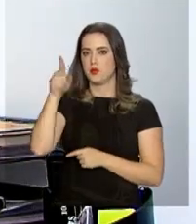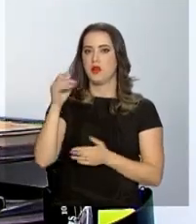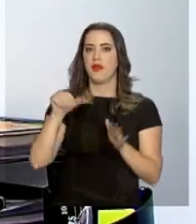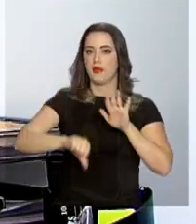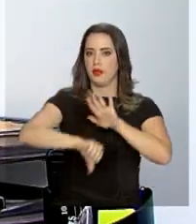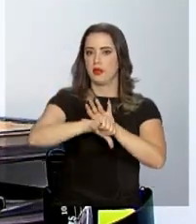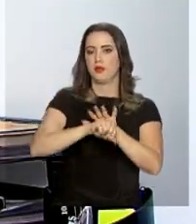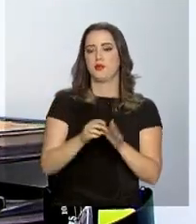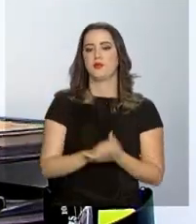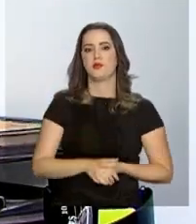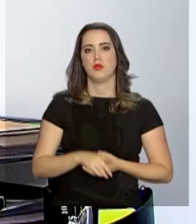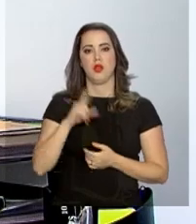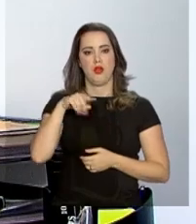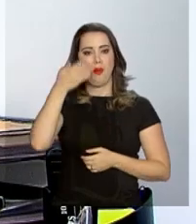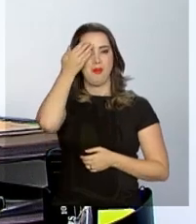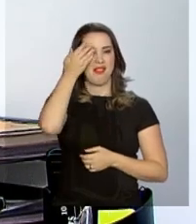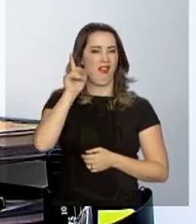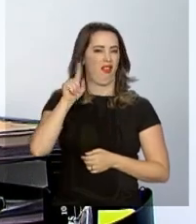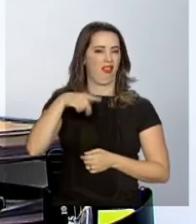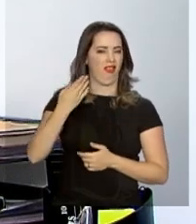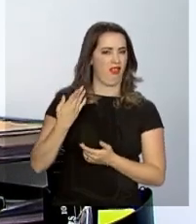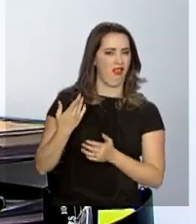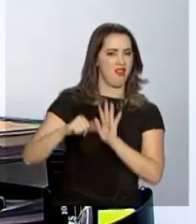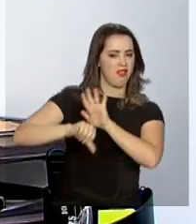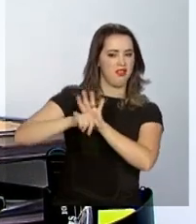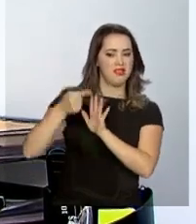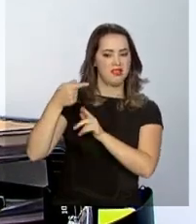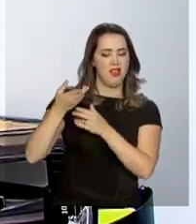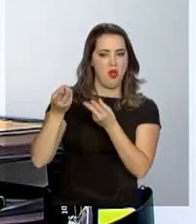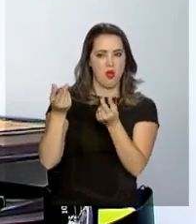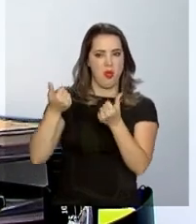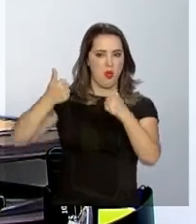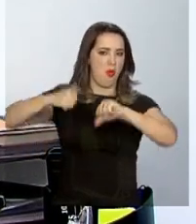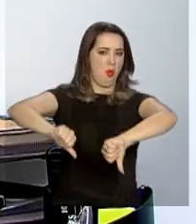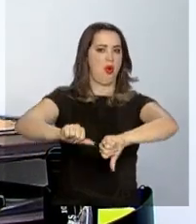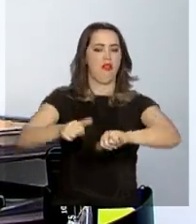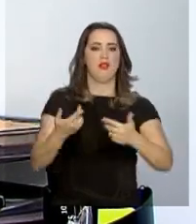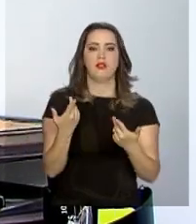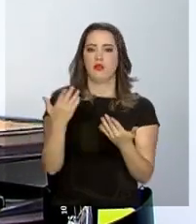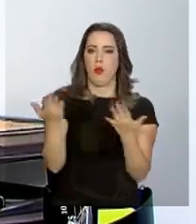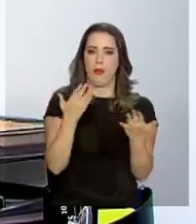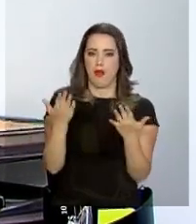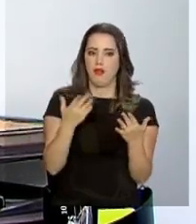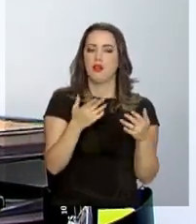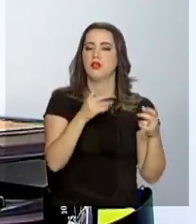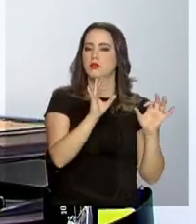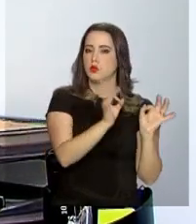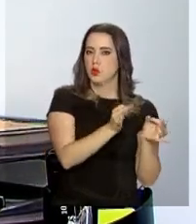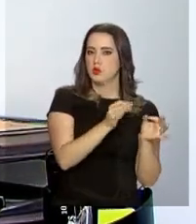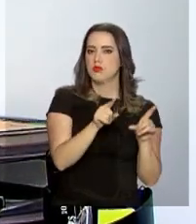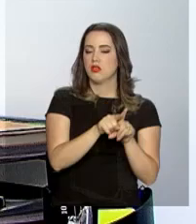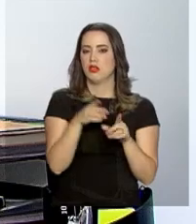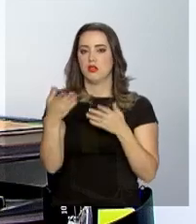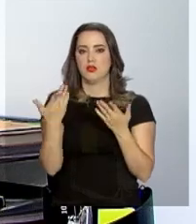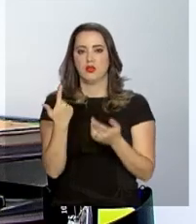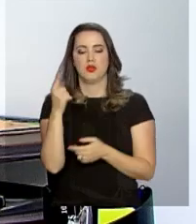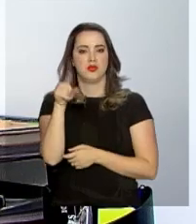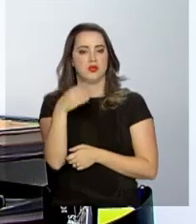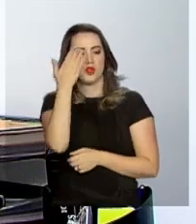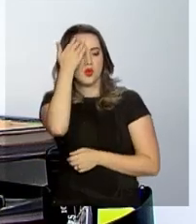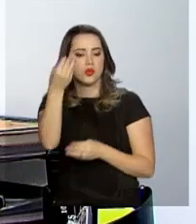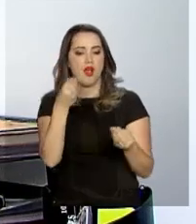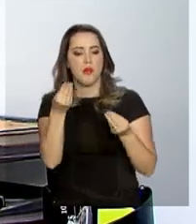não tem garantia pode ser mais barato mas a qualidade realmente vai ser inferior do que o produto original é não vale a pena você não sabe a procedência